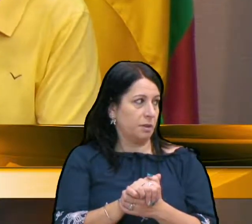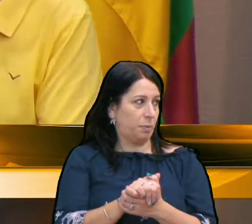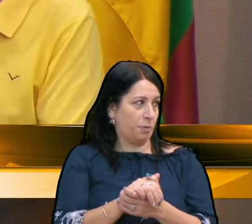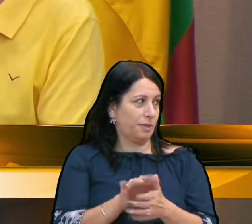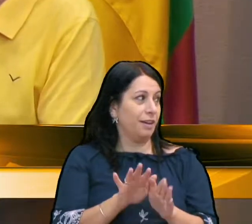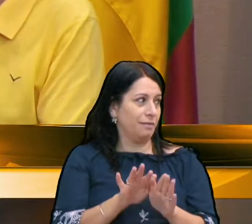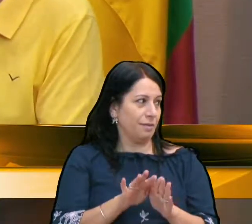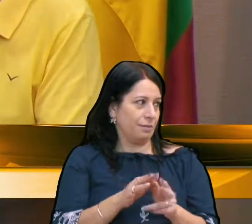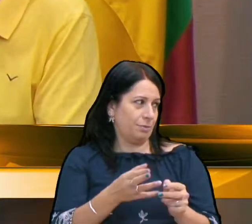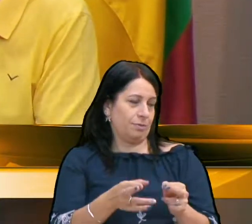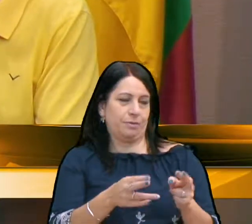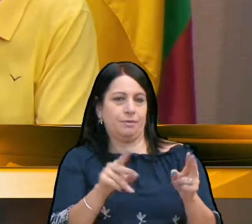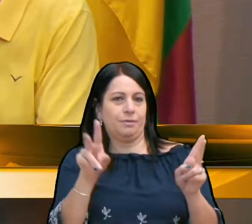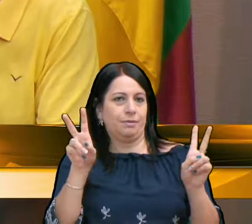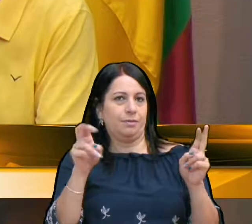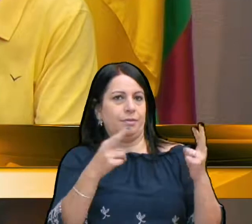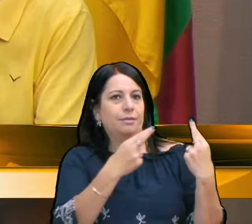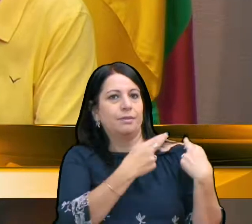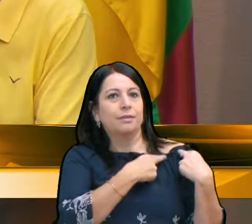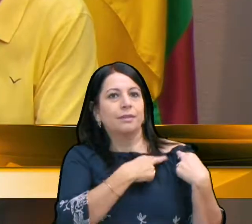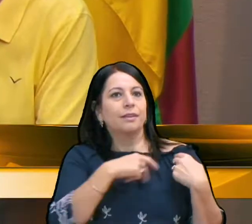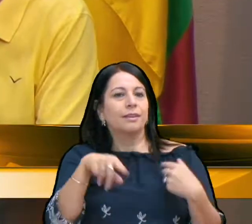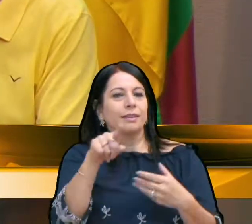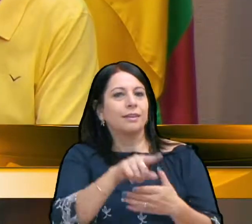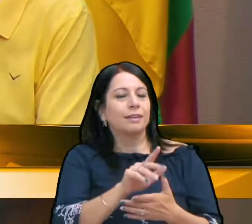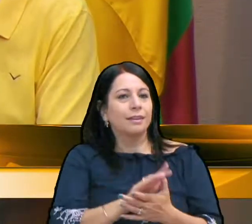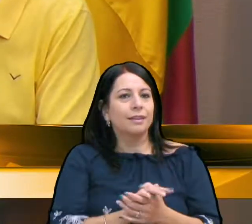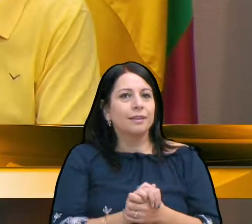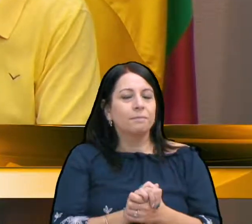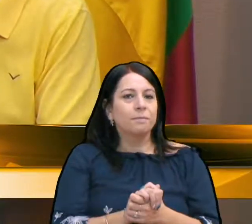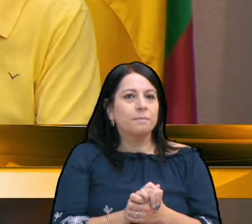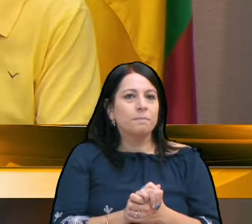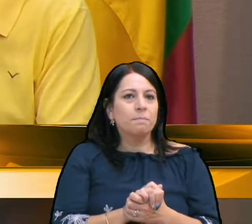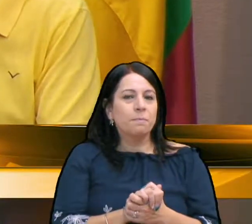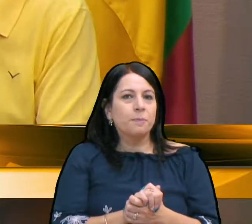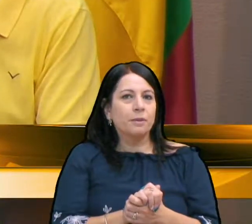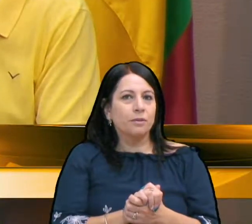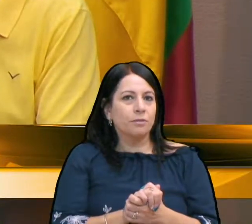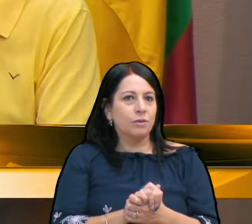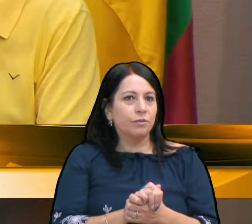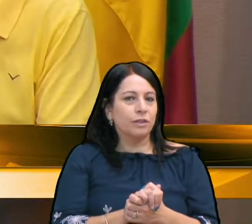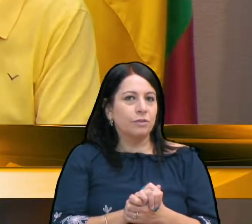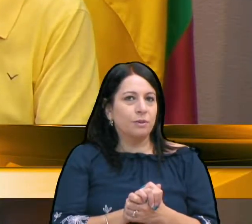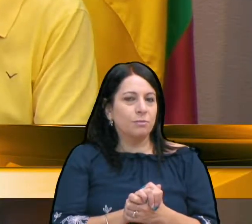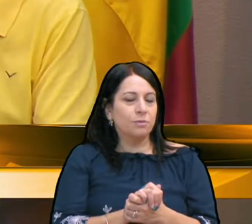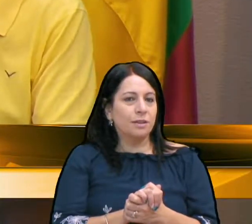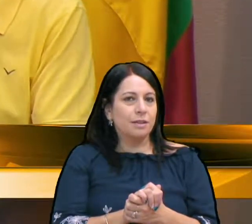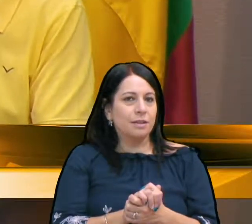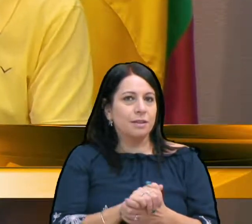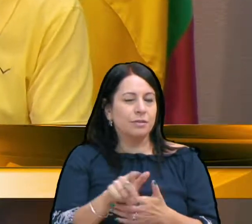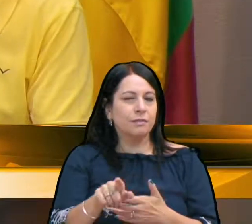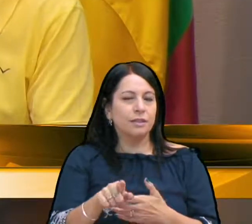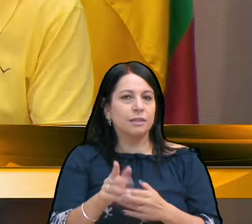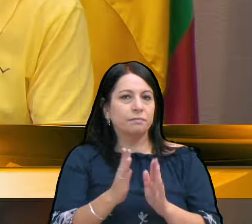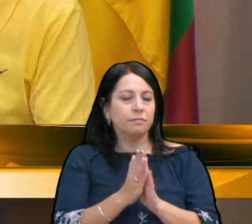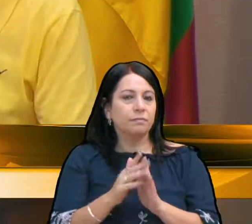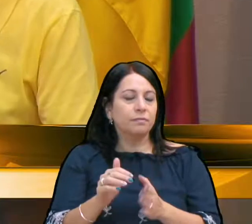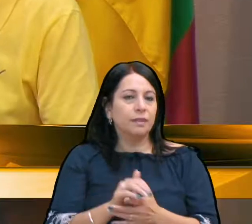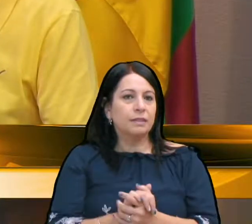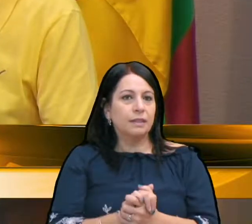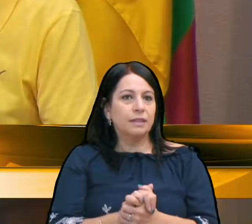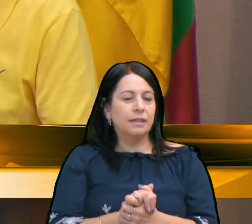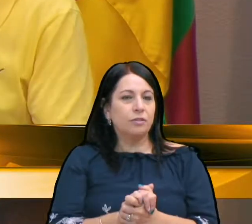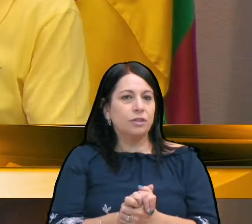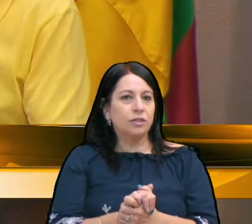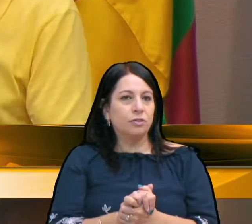de responsabilidade daqueles que foram eleitos para isso. Então, por favor, os gaúchos não merecem esse